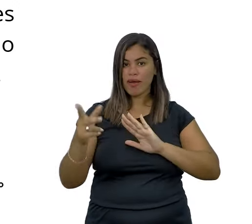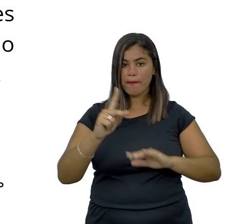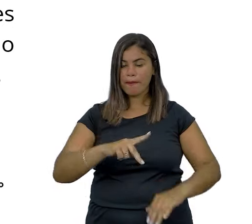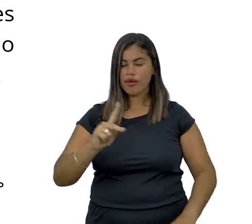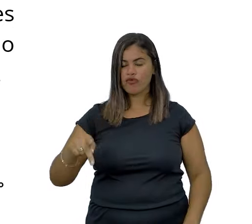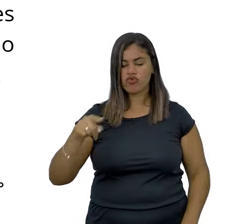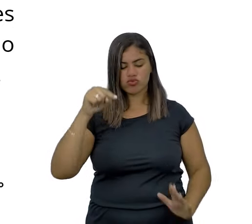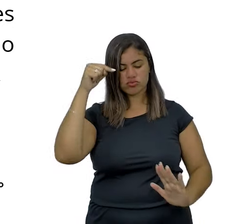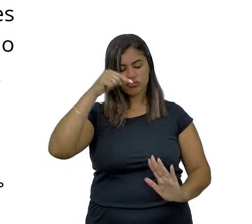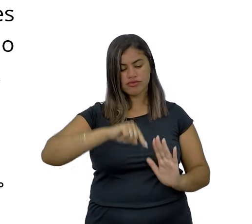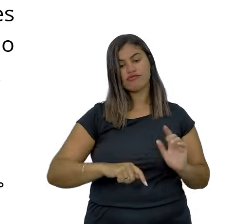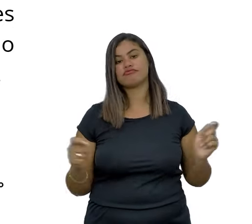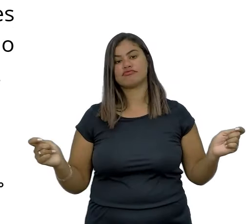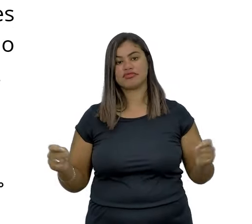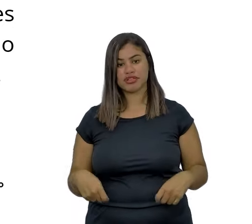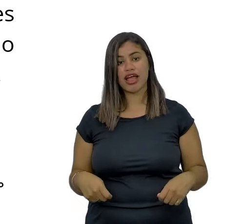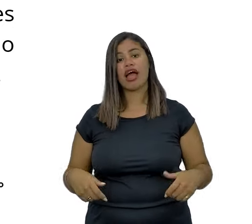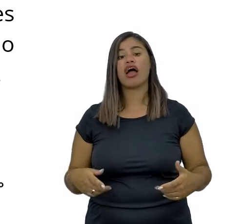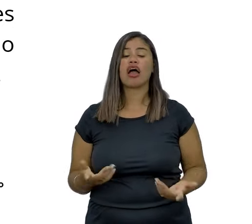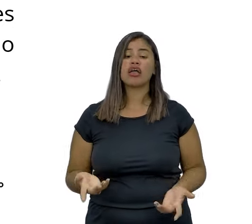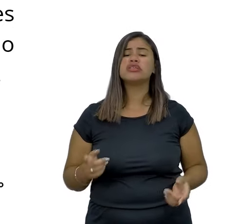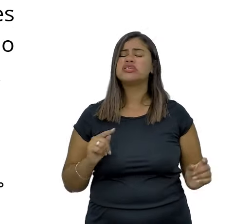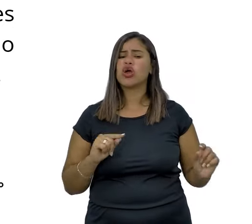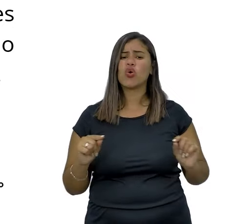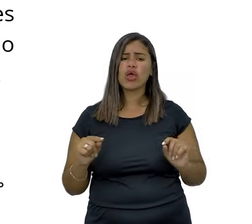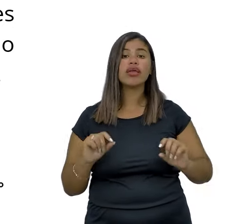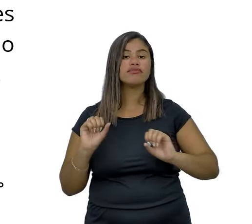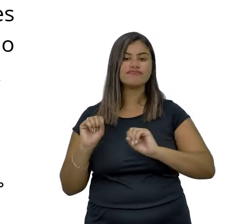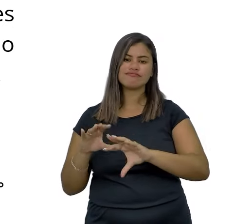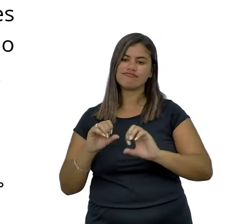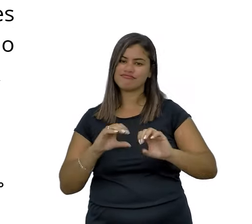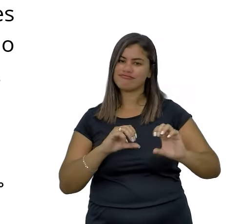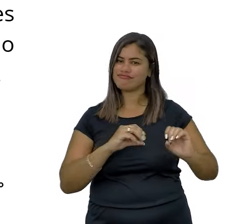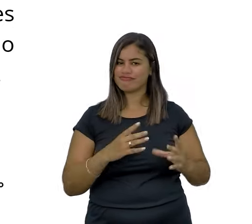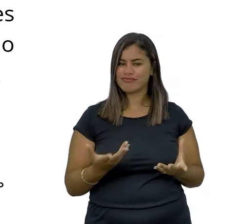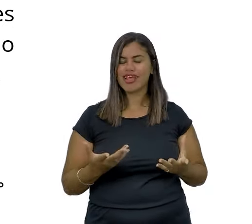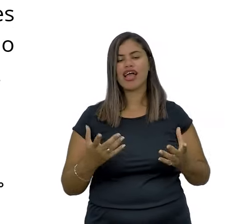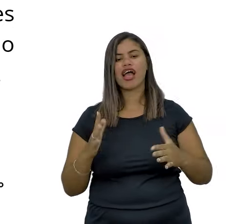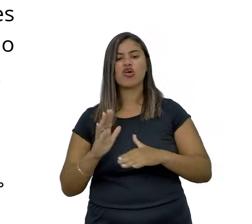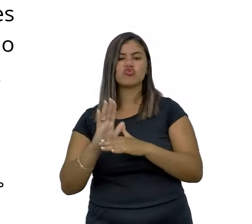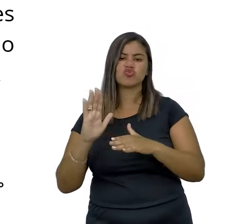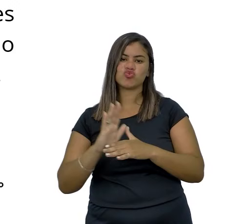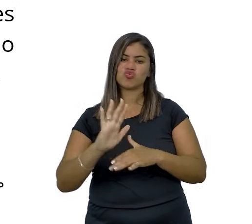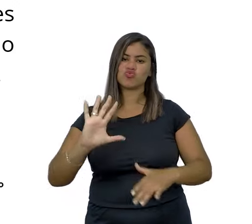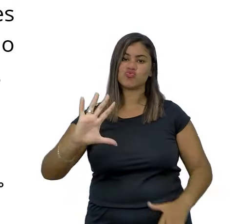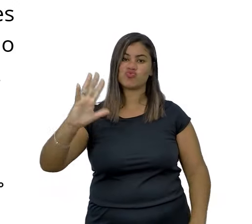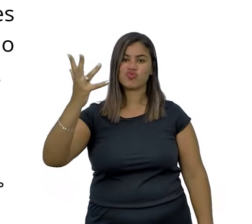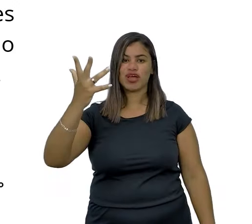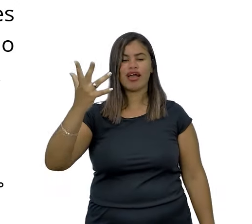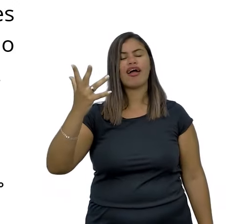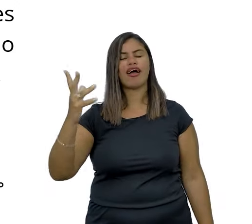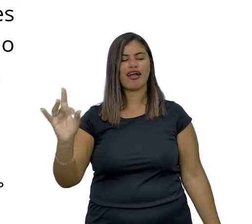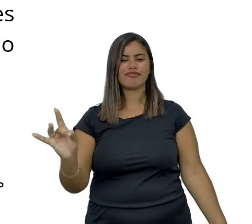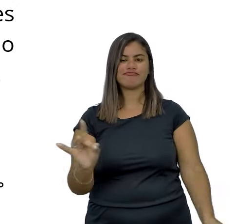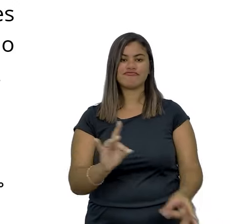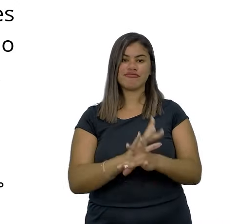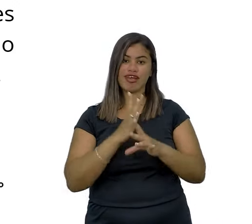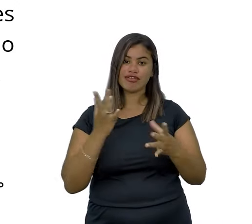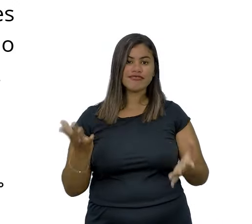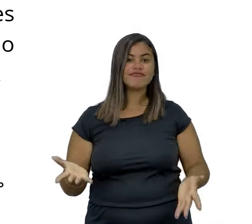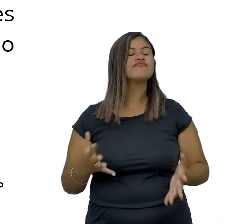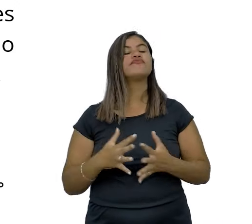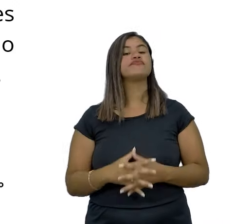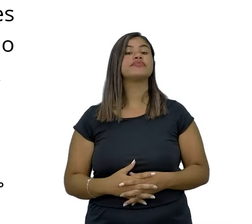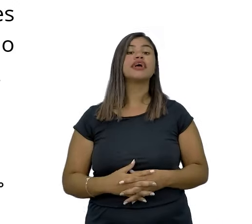um aprofundamento, que são as intervenções didáticas ali, né, para resolver algumas situações. Então,